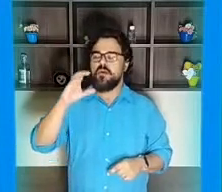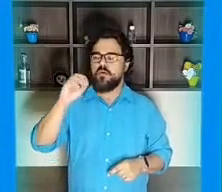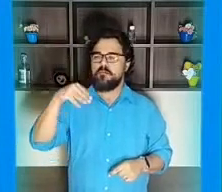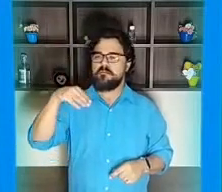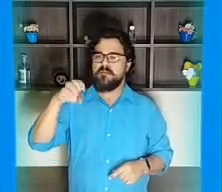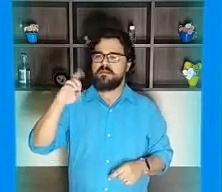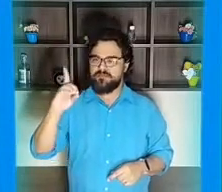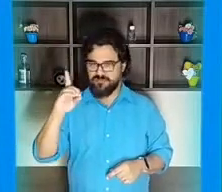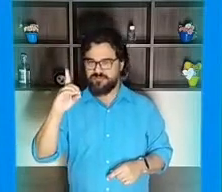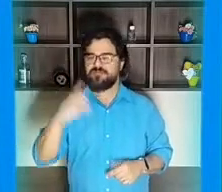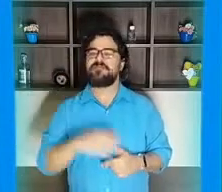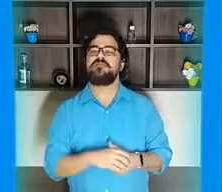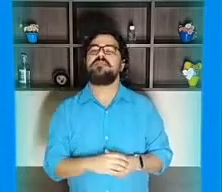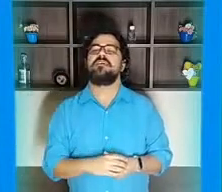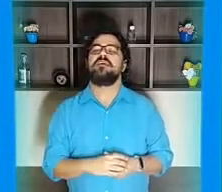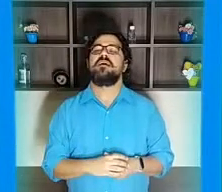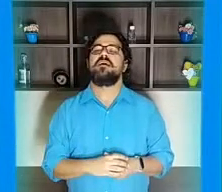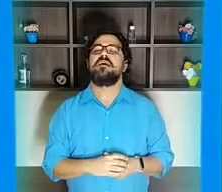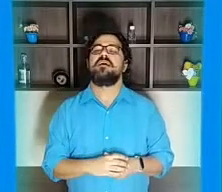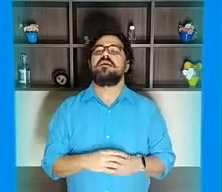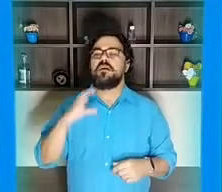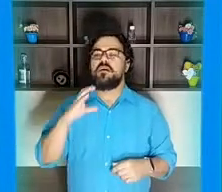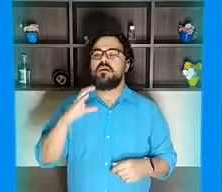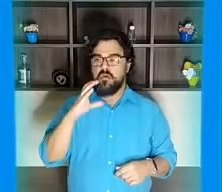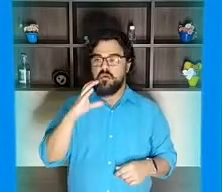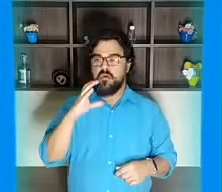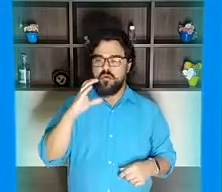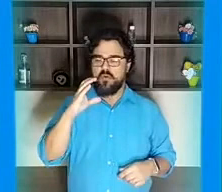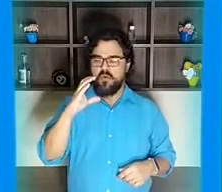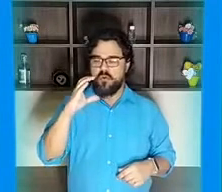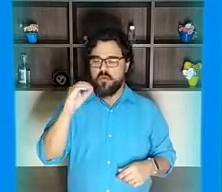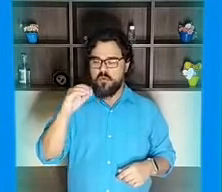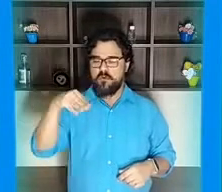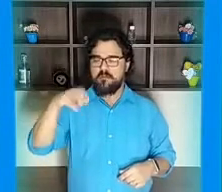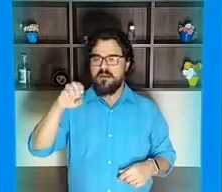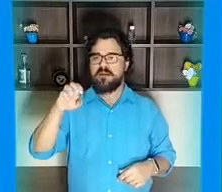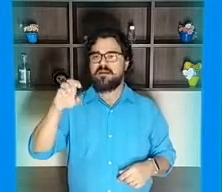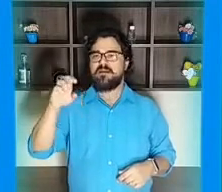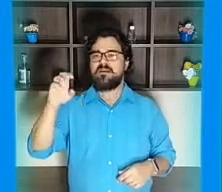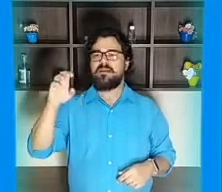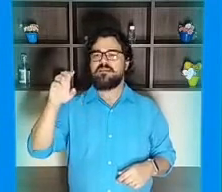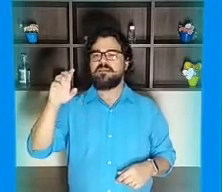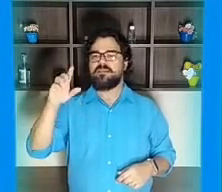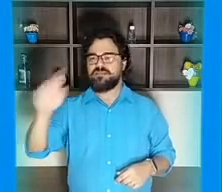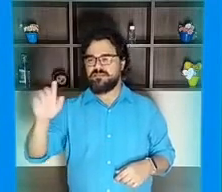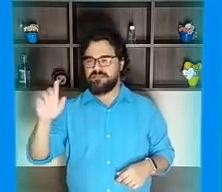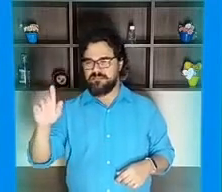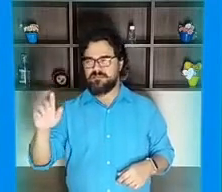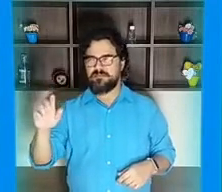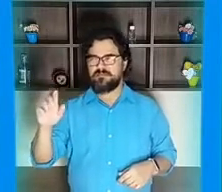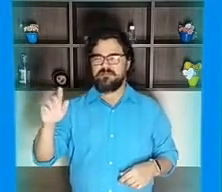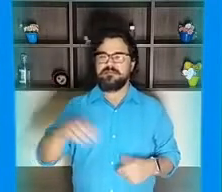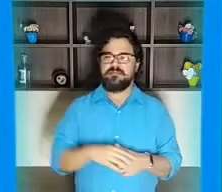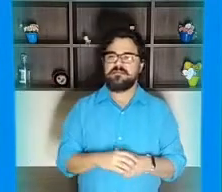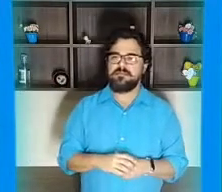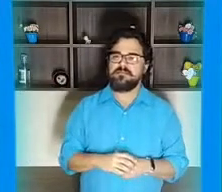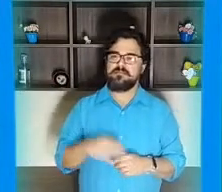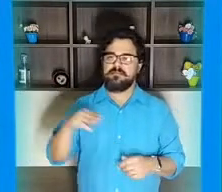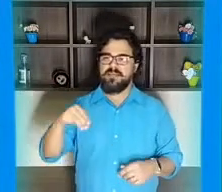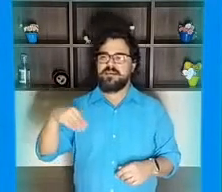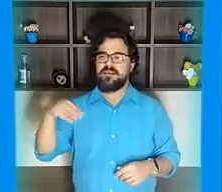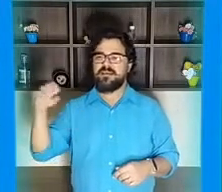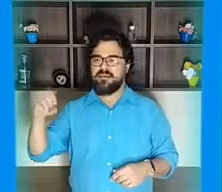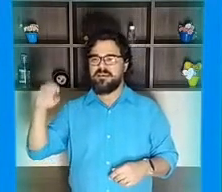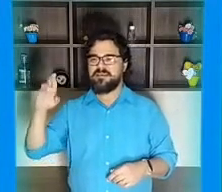eu também participei de um encontro, que é a Comemofra, que também se baseou na Comerge. E essas músicas, esse trabalho envolve muitos